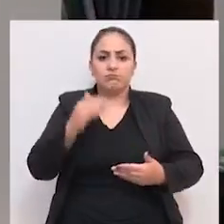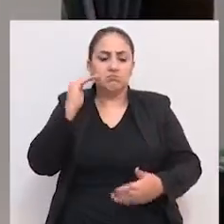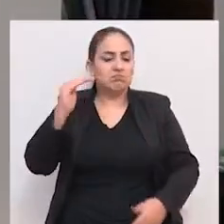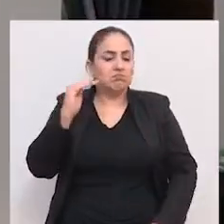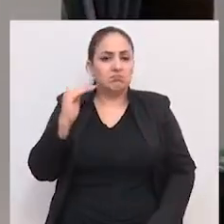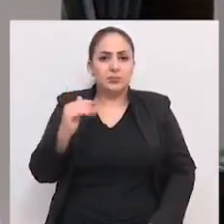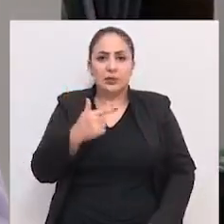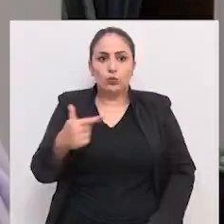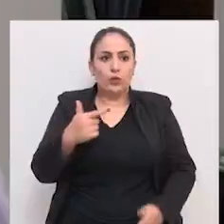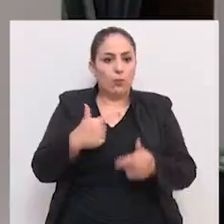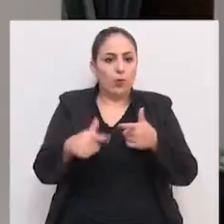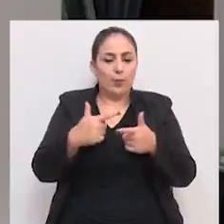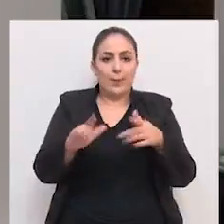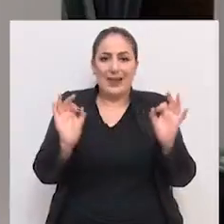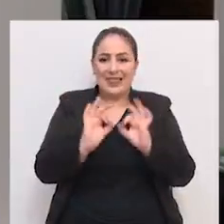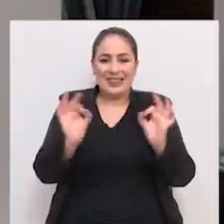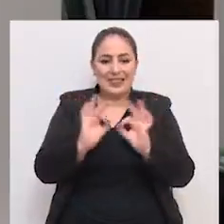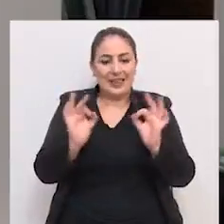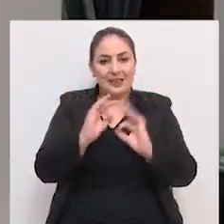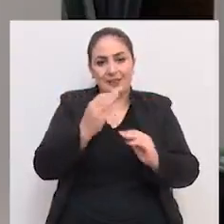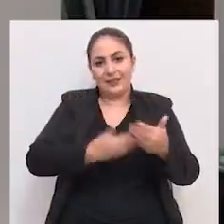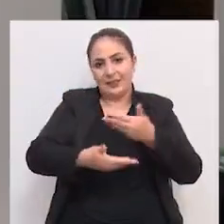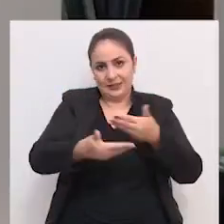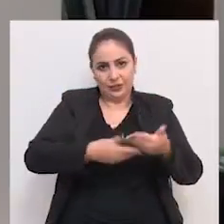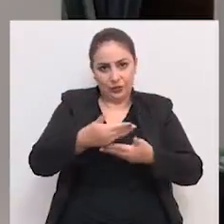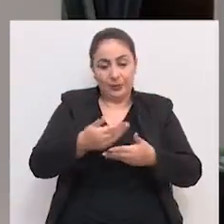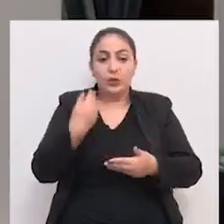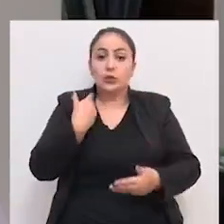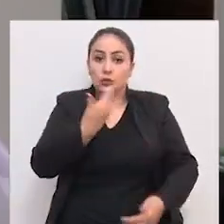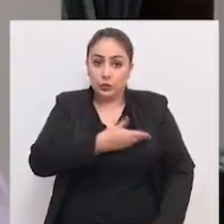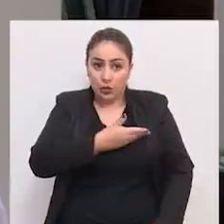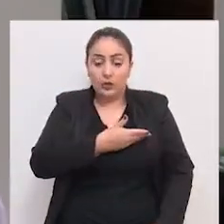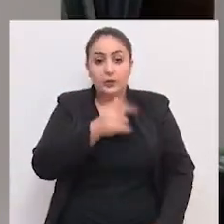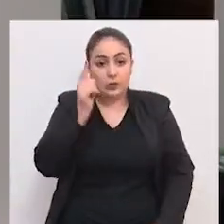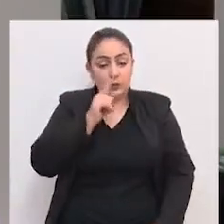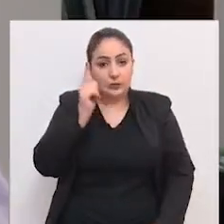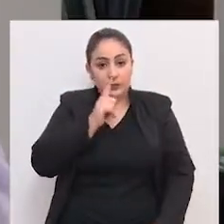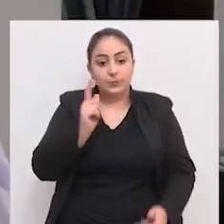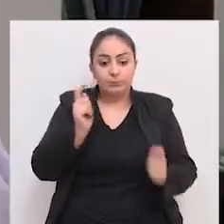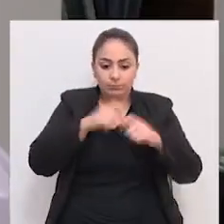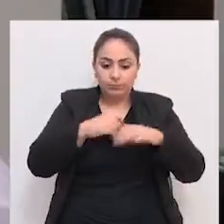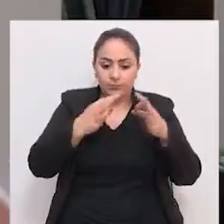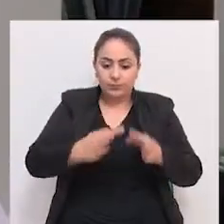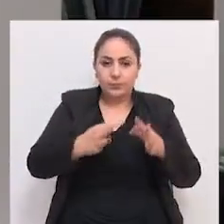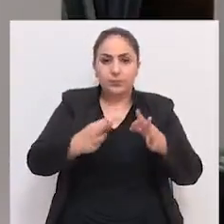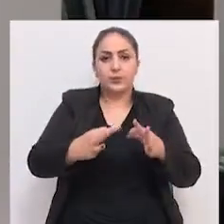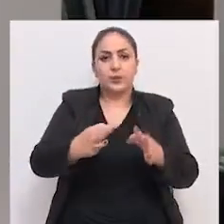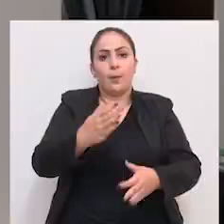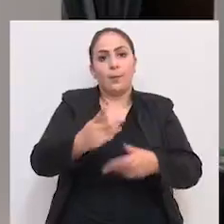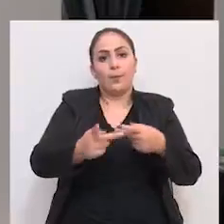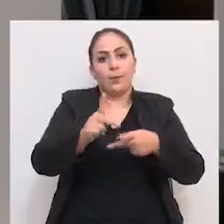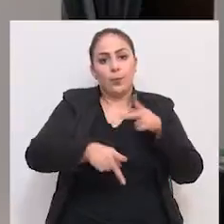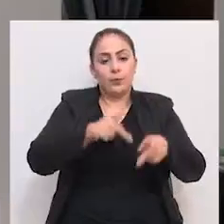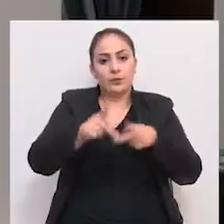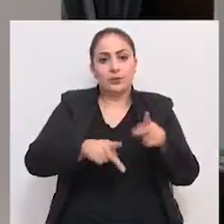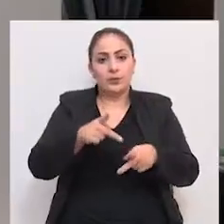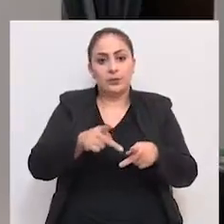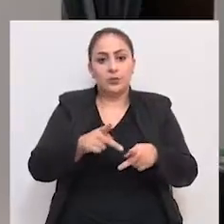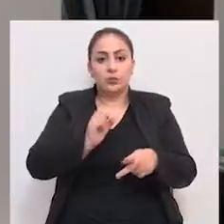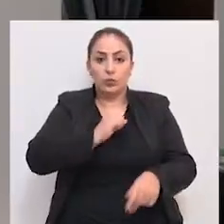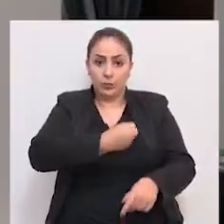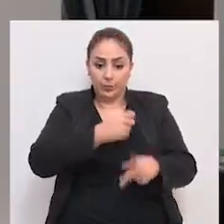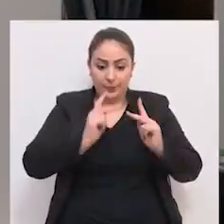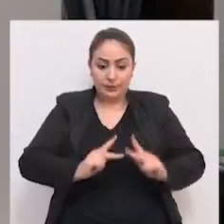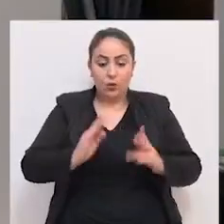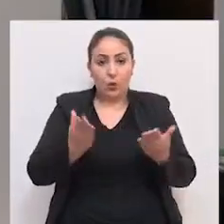tranquilamente. Não ocorreu exaustão do atendimento. O nosso atendimento está adequado para a população, para o